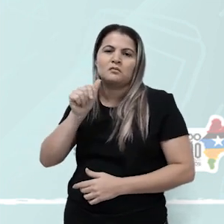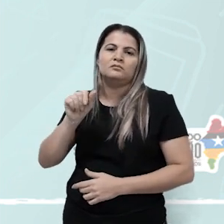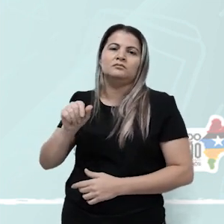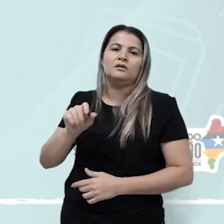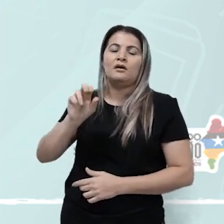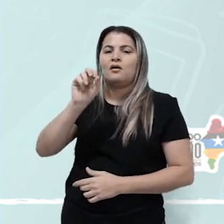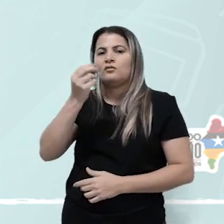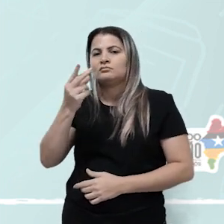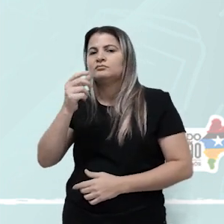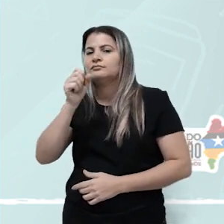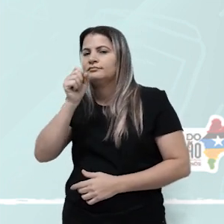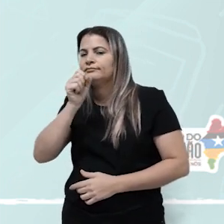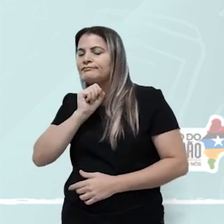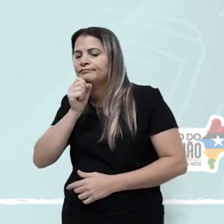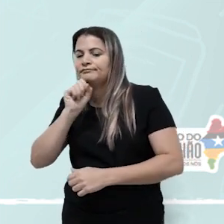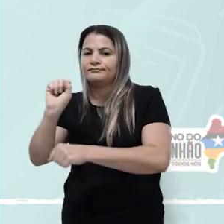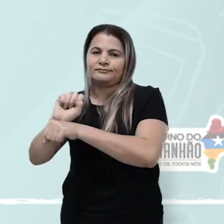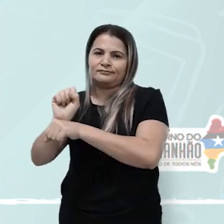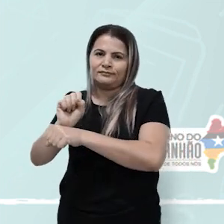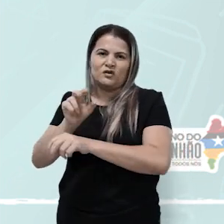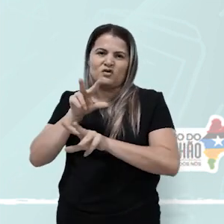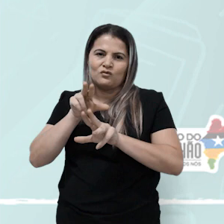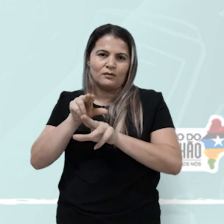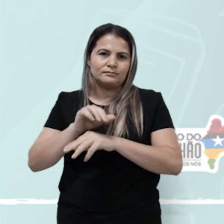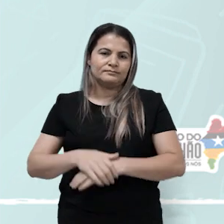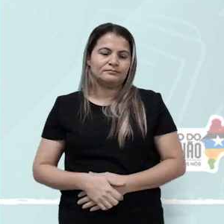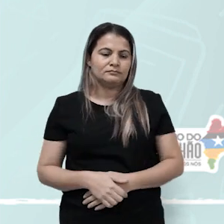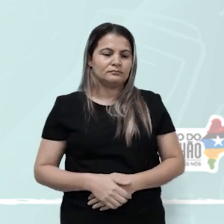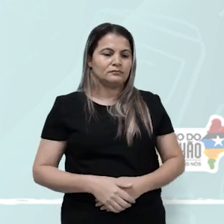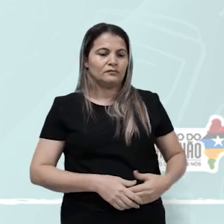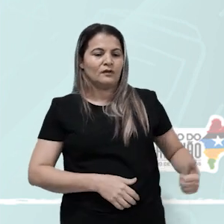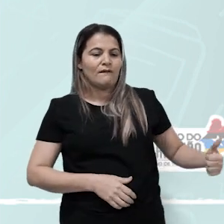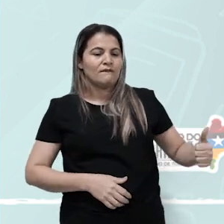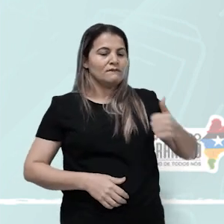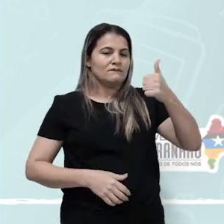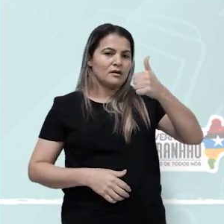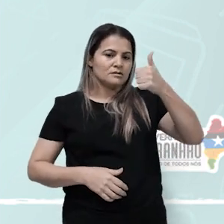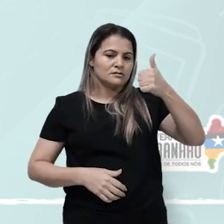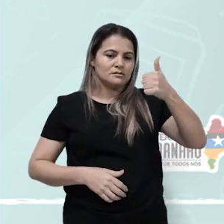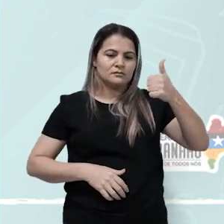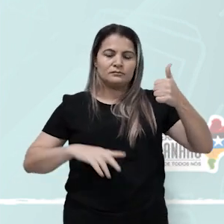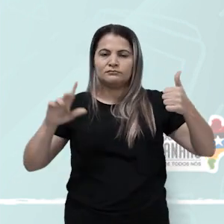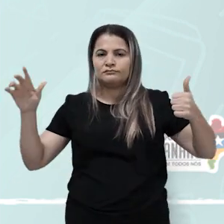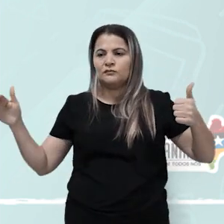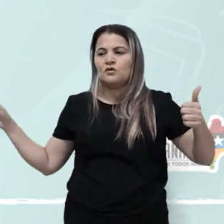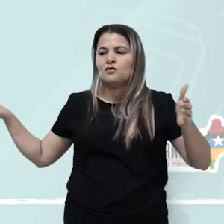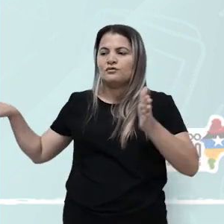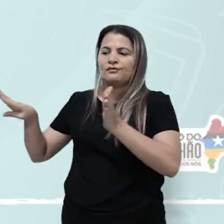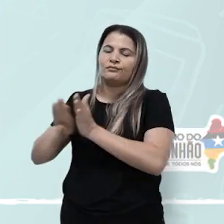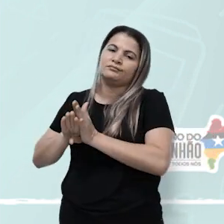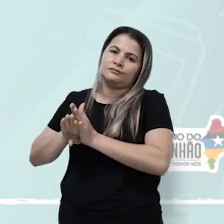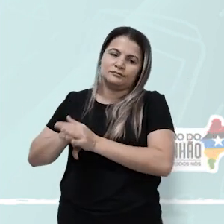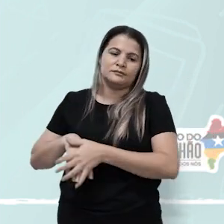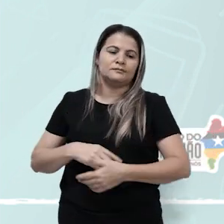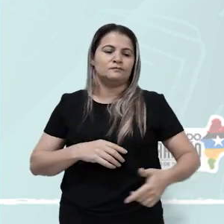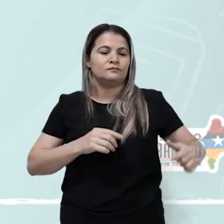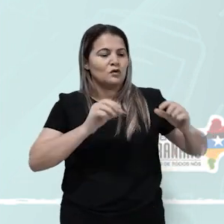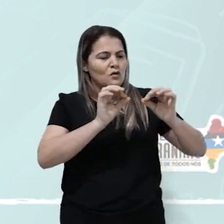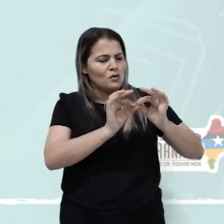Tá? First, primeiro. Last, último.